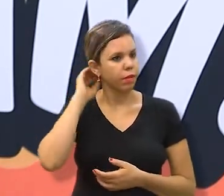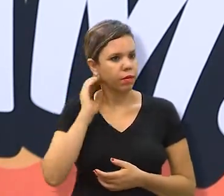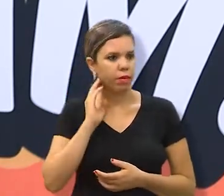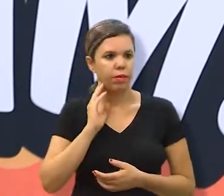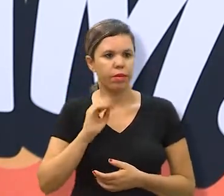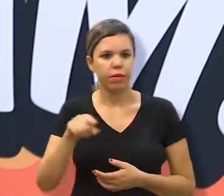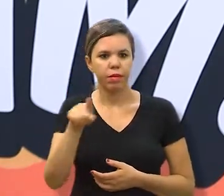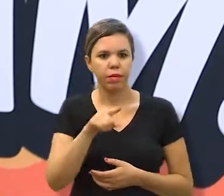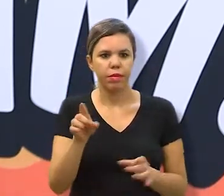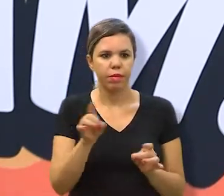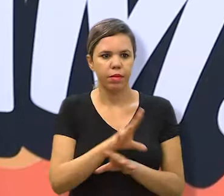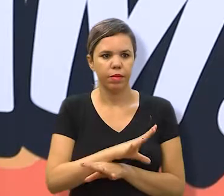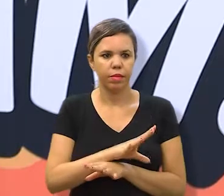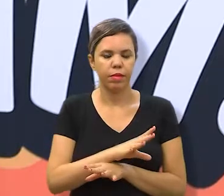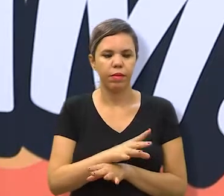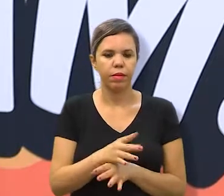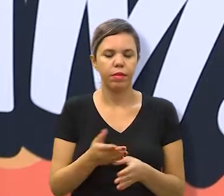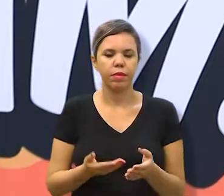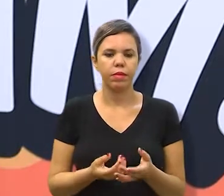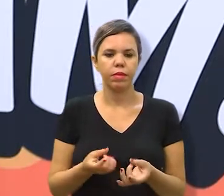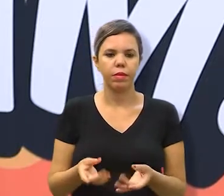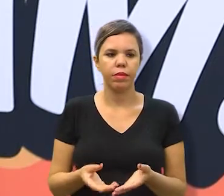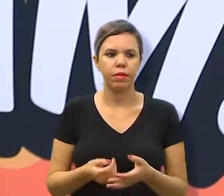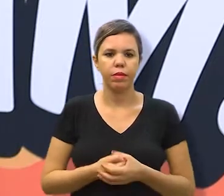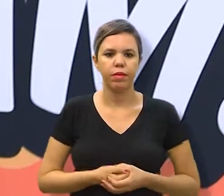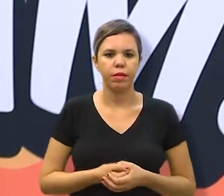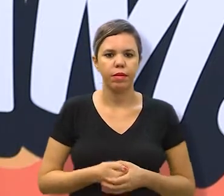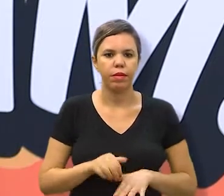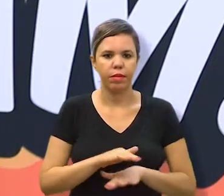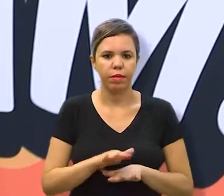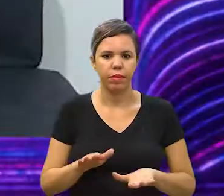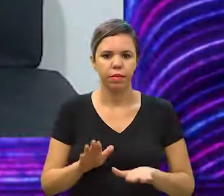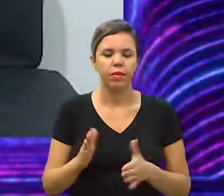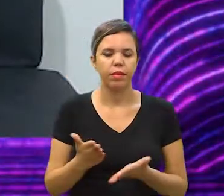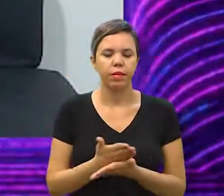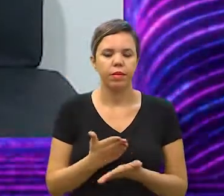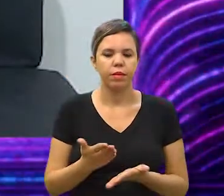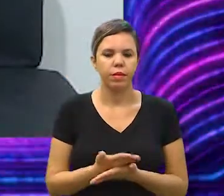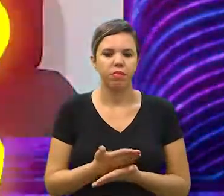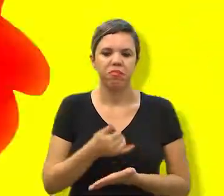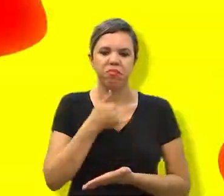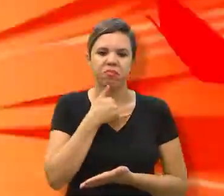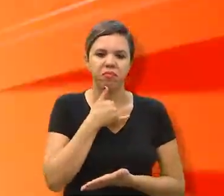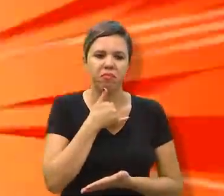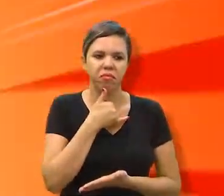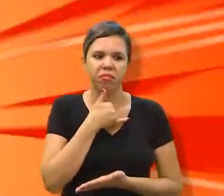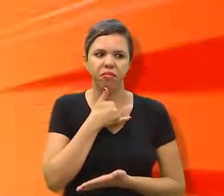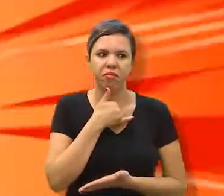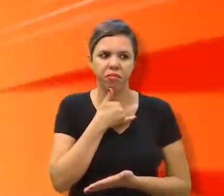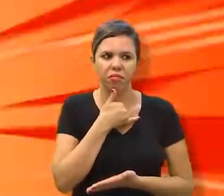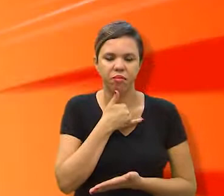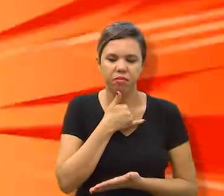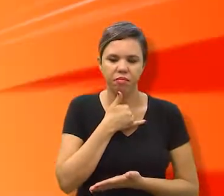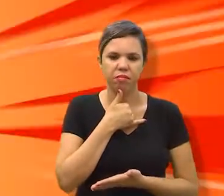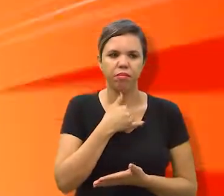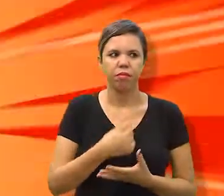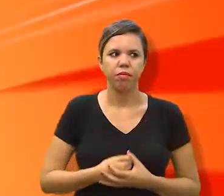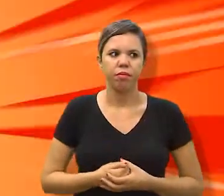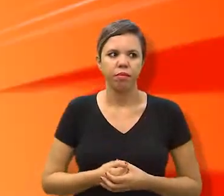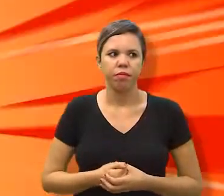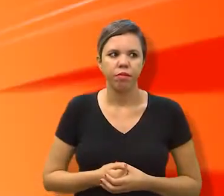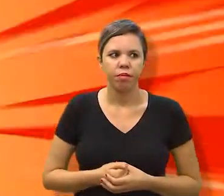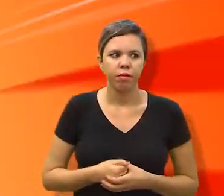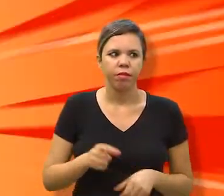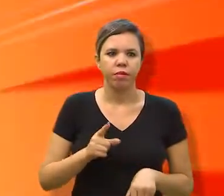Então, vocês estão prontos para se despedirem do Tinta Fresca? É triste, né? A gente